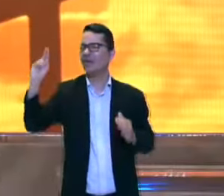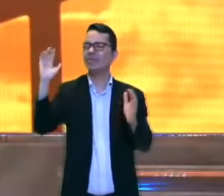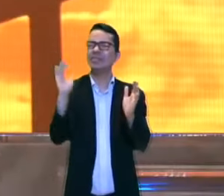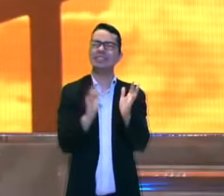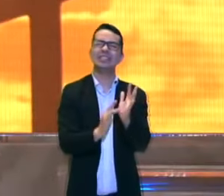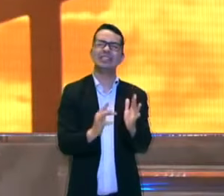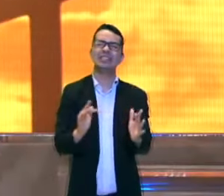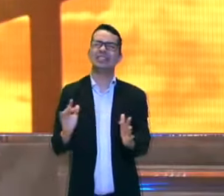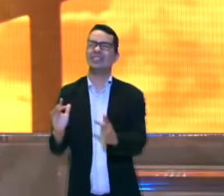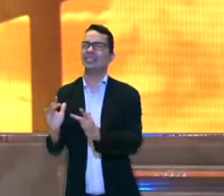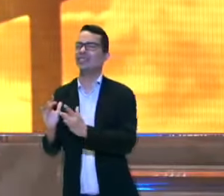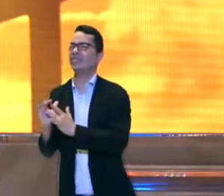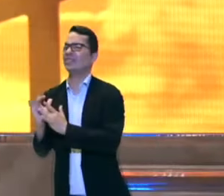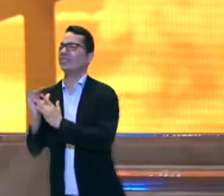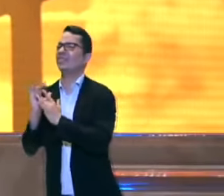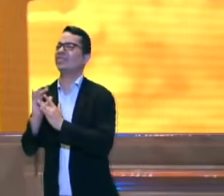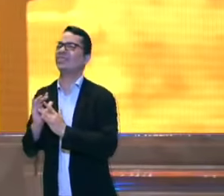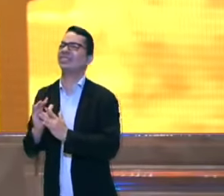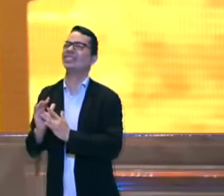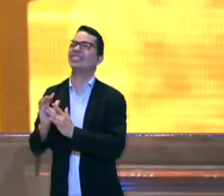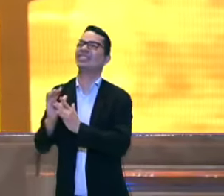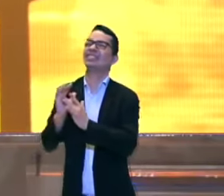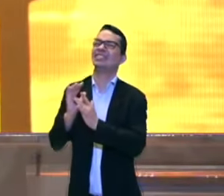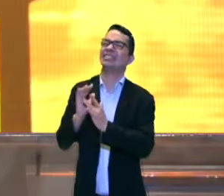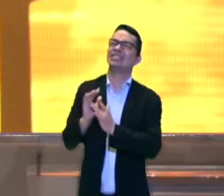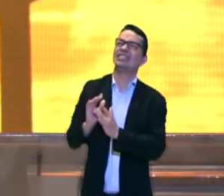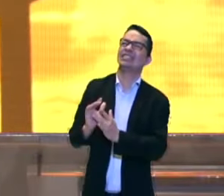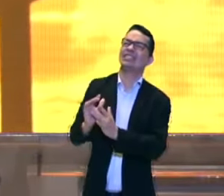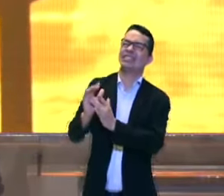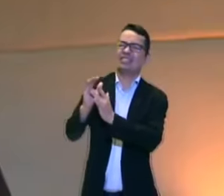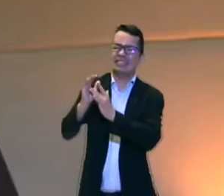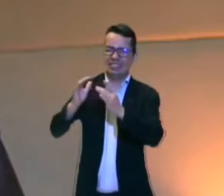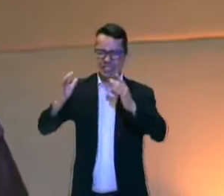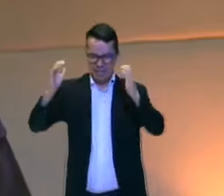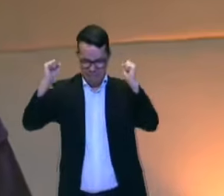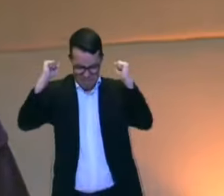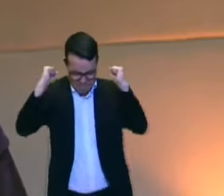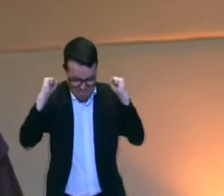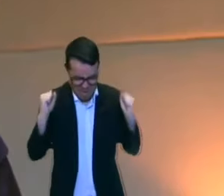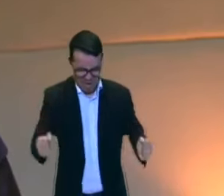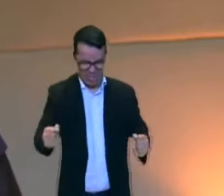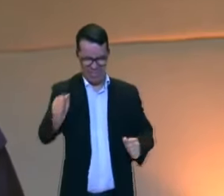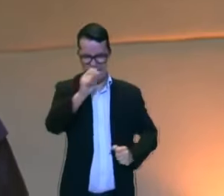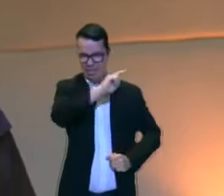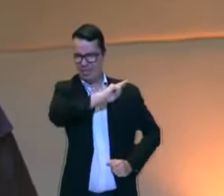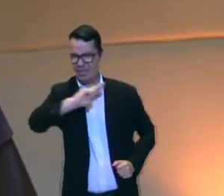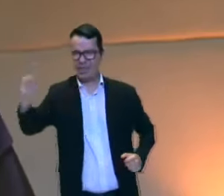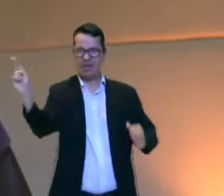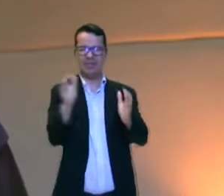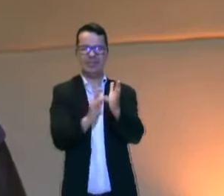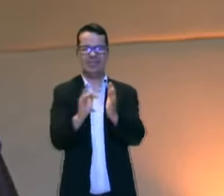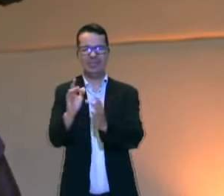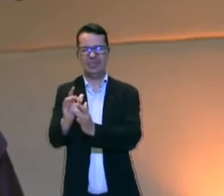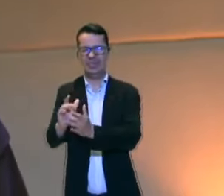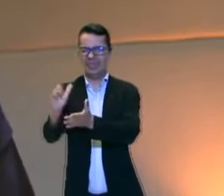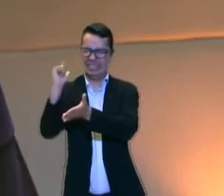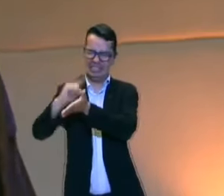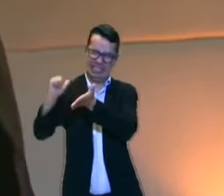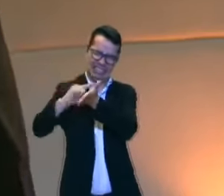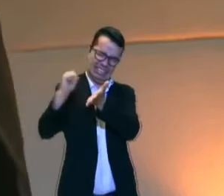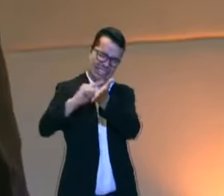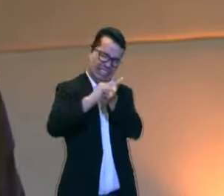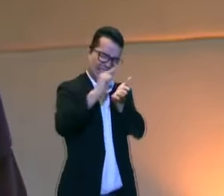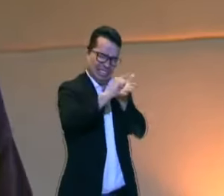nome de Jesus, em nome de Jesus. Há poder no nome de Jesus. Nós cremos